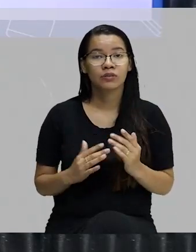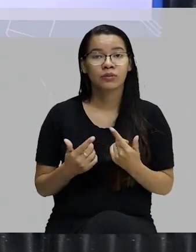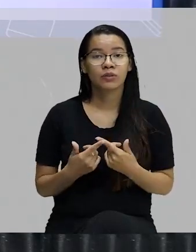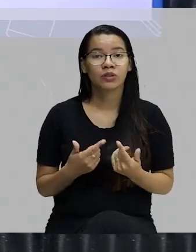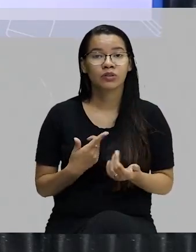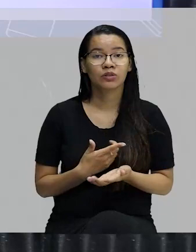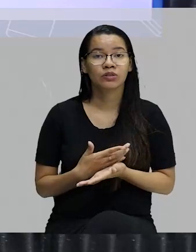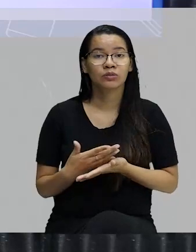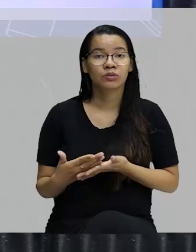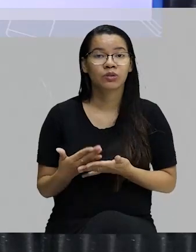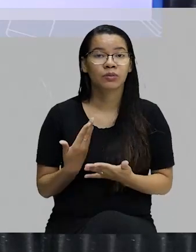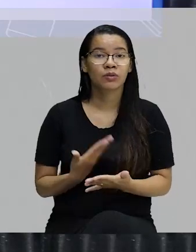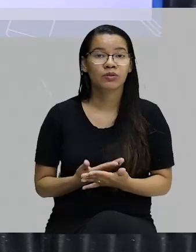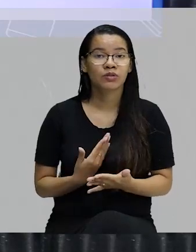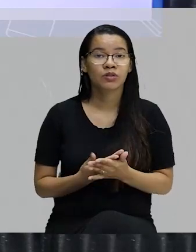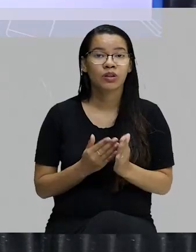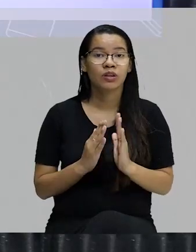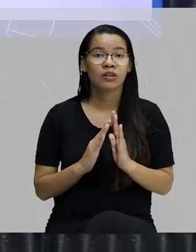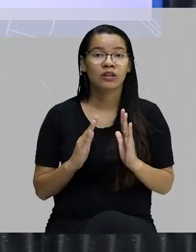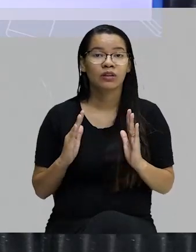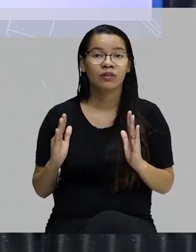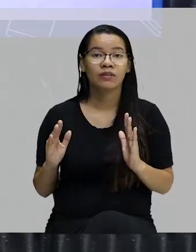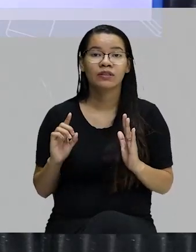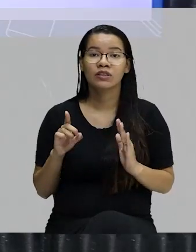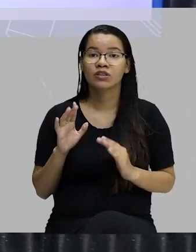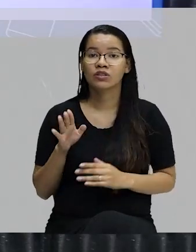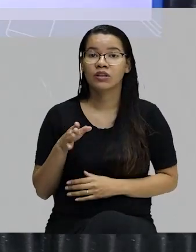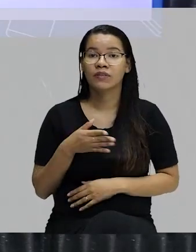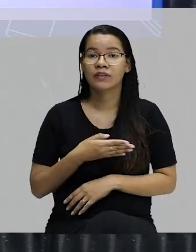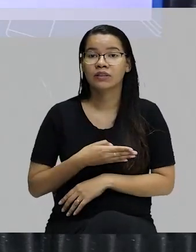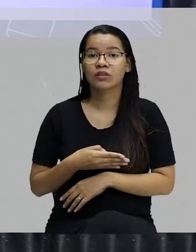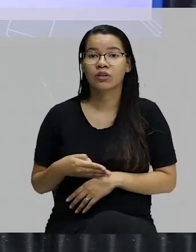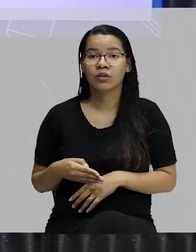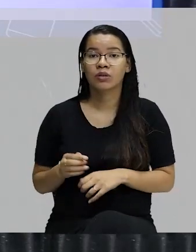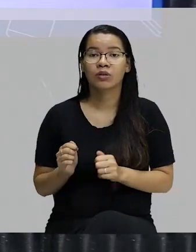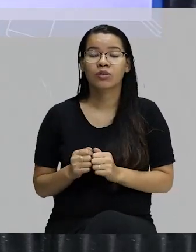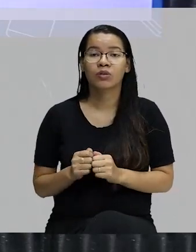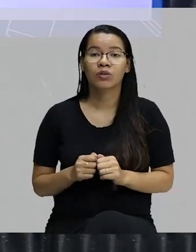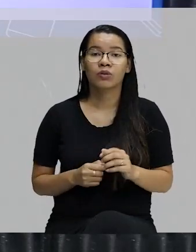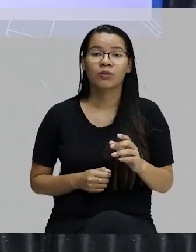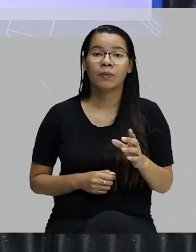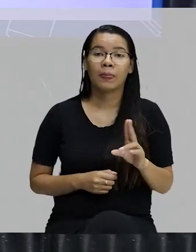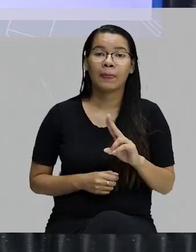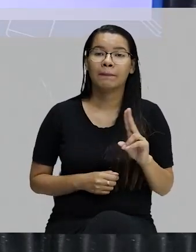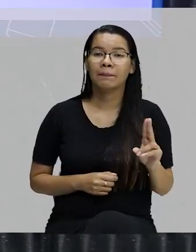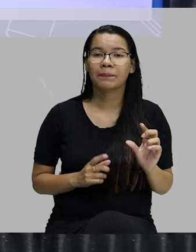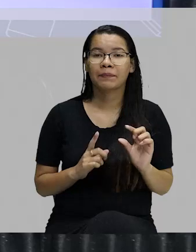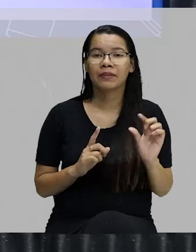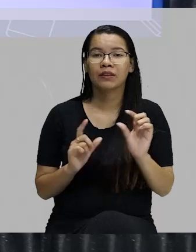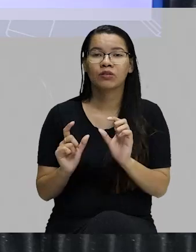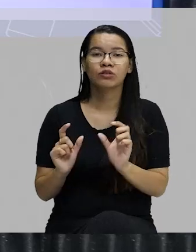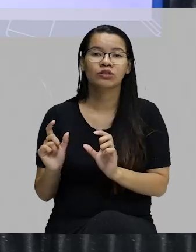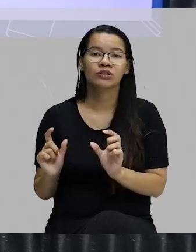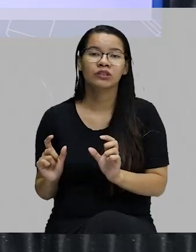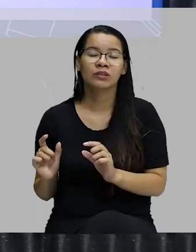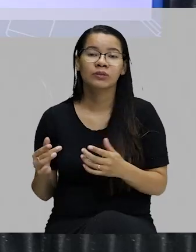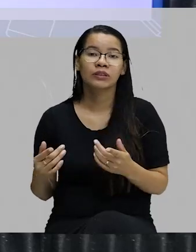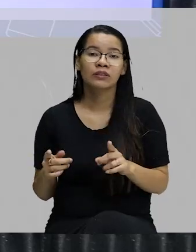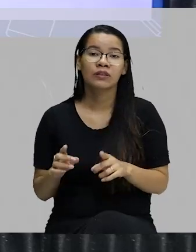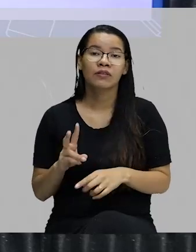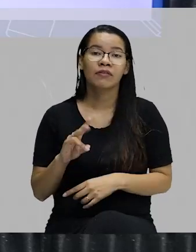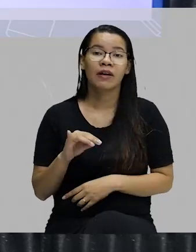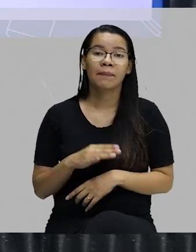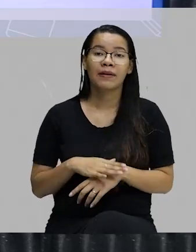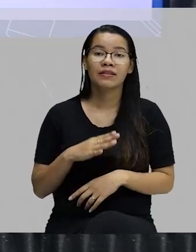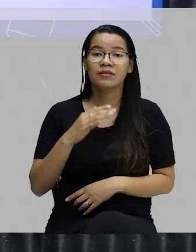introdutória do estudo das sequências, você já vai se acostumando, né, com essa terminologia e vai ser bem mais fácil a tua